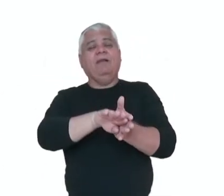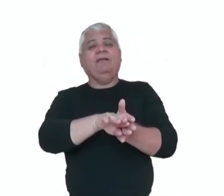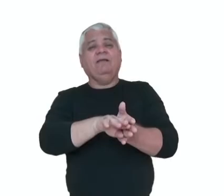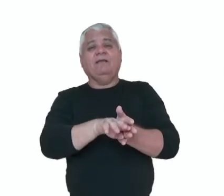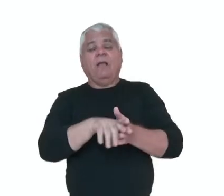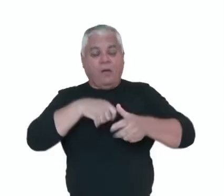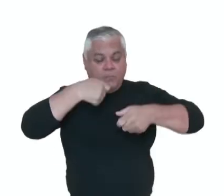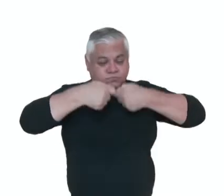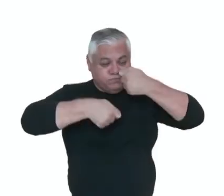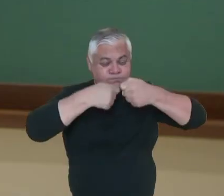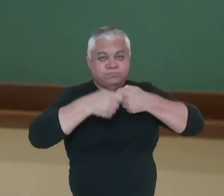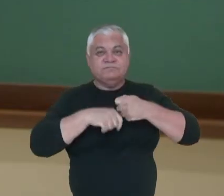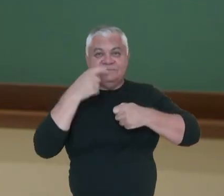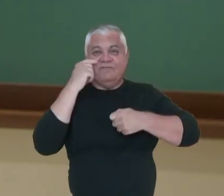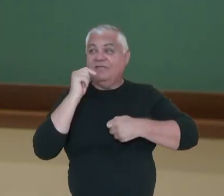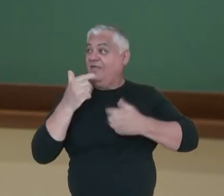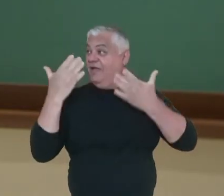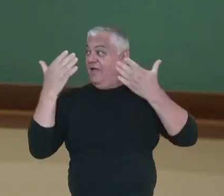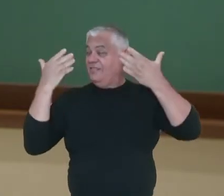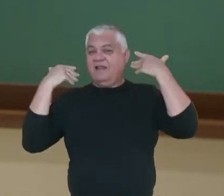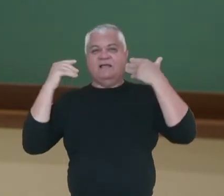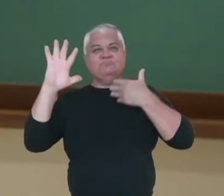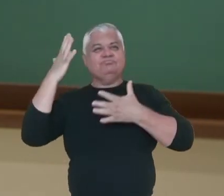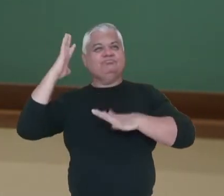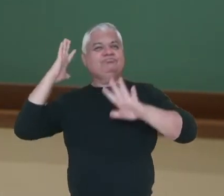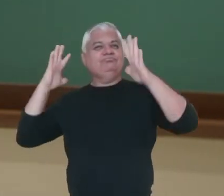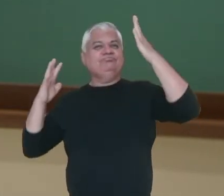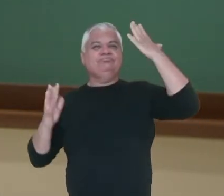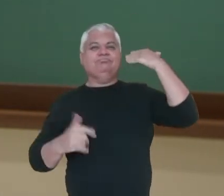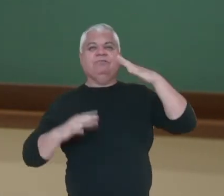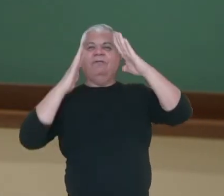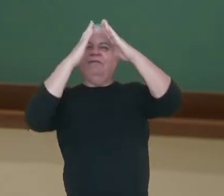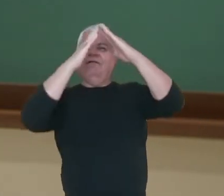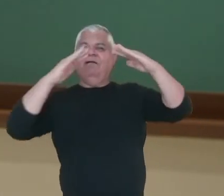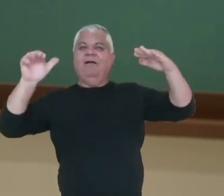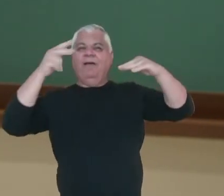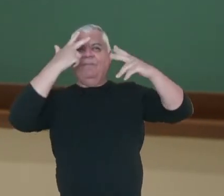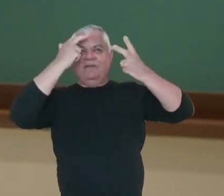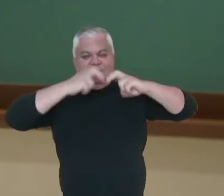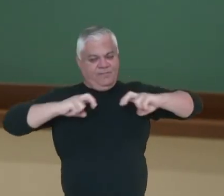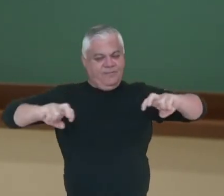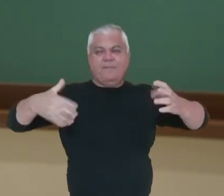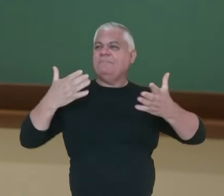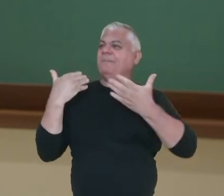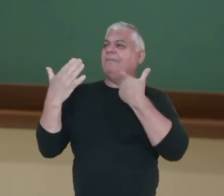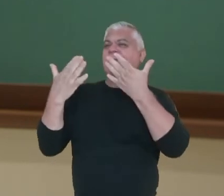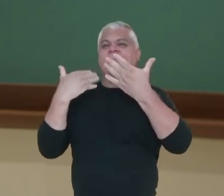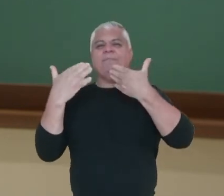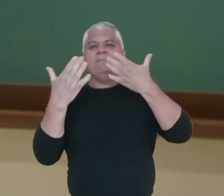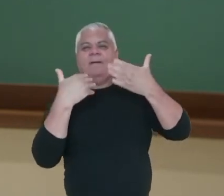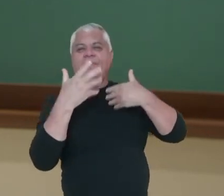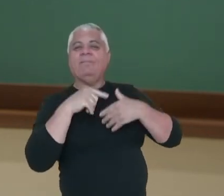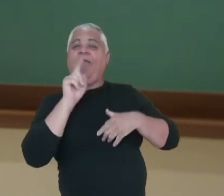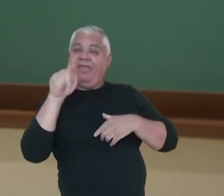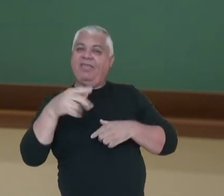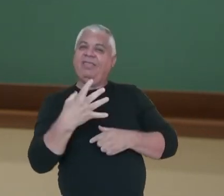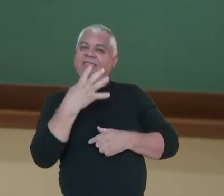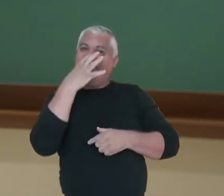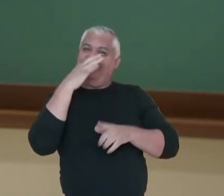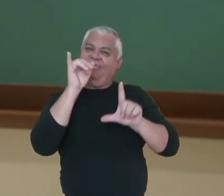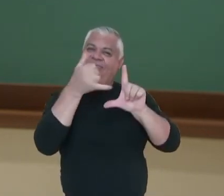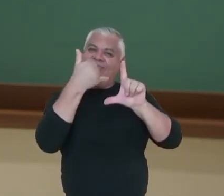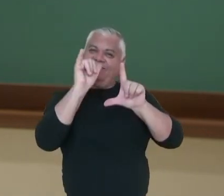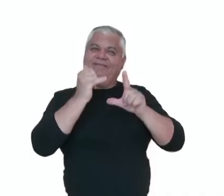ao fundo e pessoas à frente reunidas. Então, isso é a retratação que vai acontecer muito dentro do impressionismo. E nós vamos ter